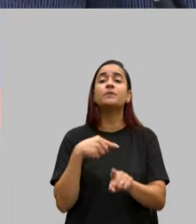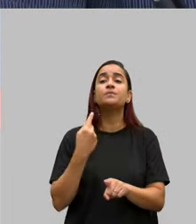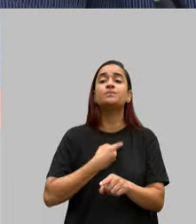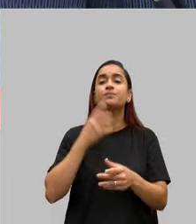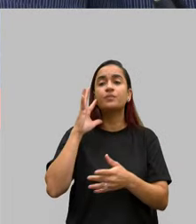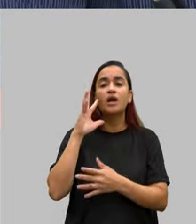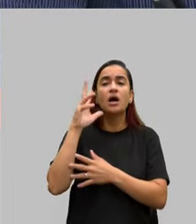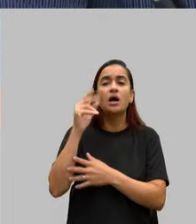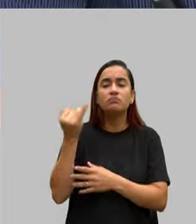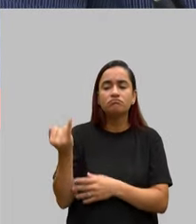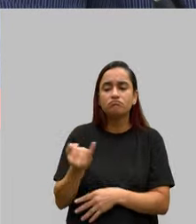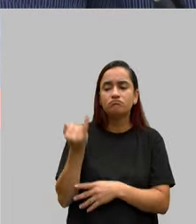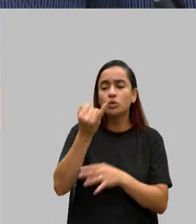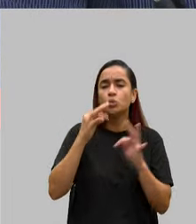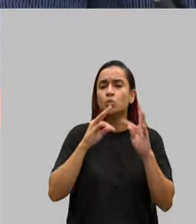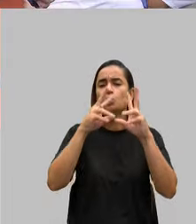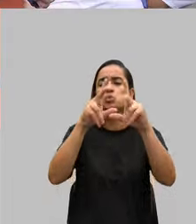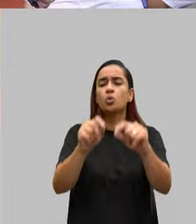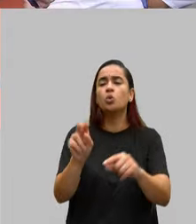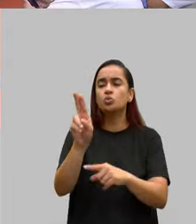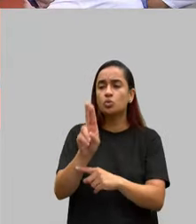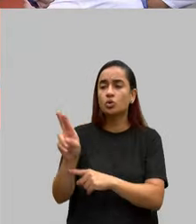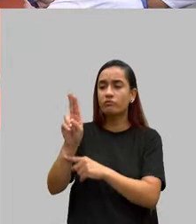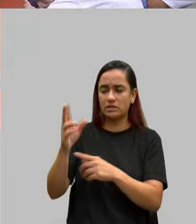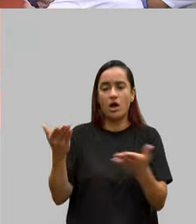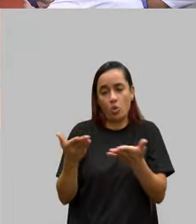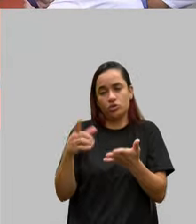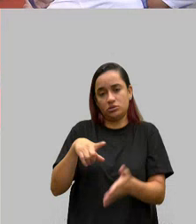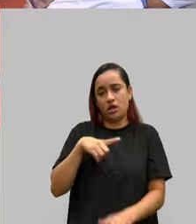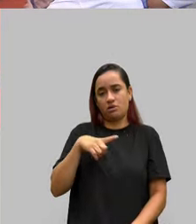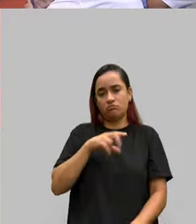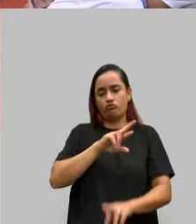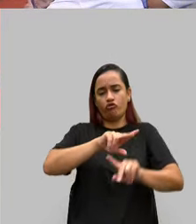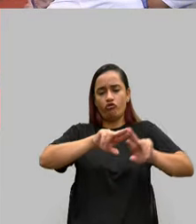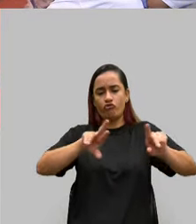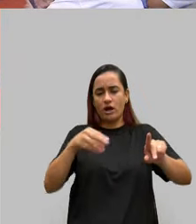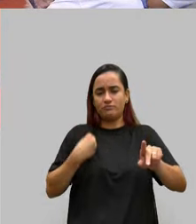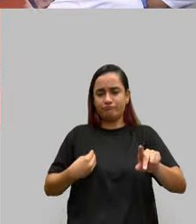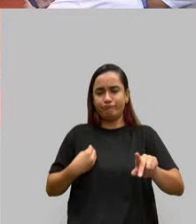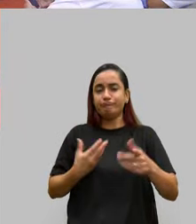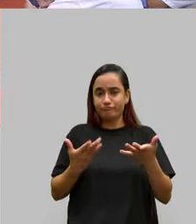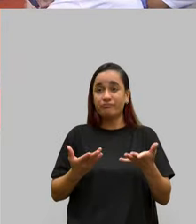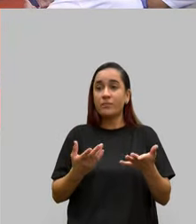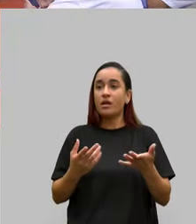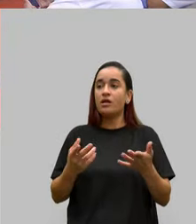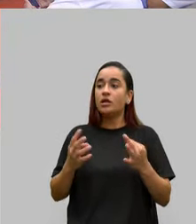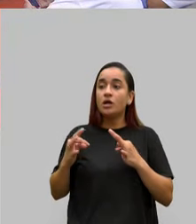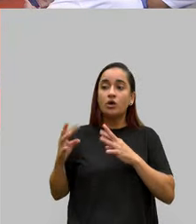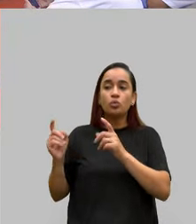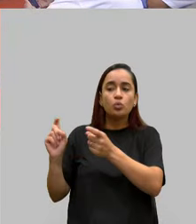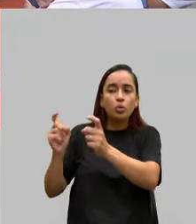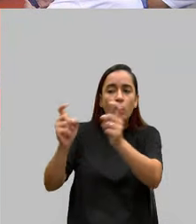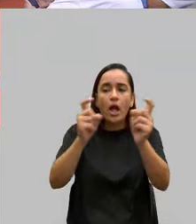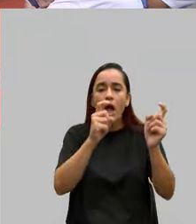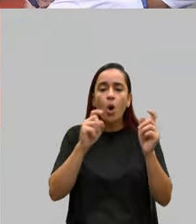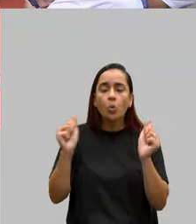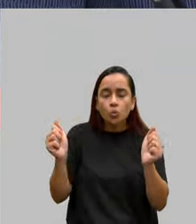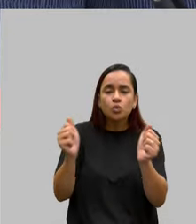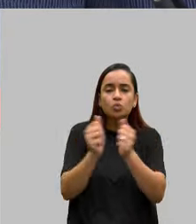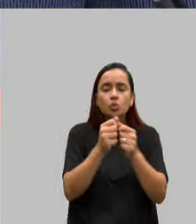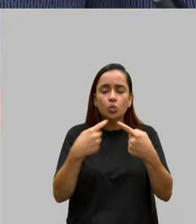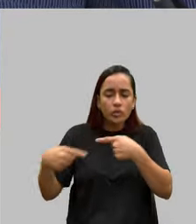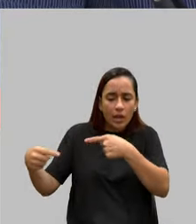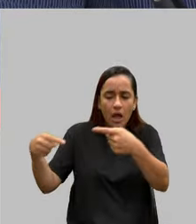Universidades como temos muitos representantes aqui das Universidades eh se reúnam discutam sobre isso e